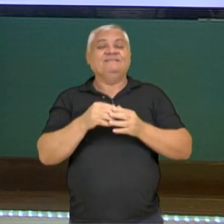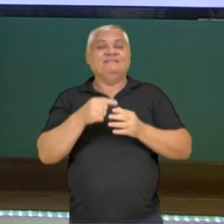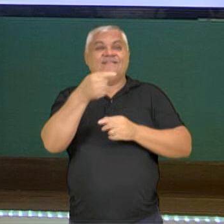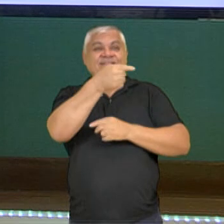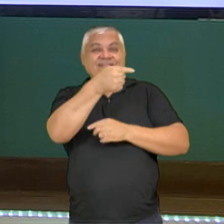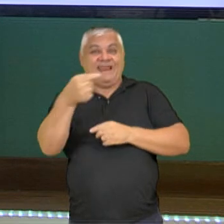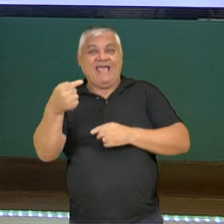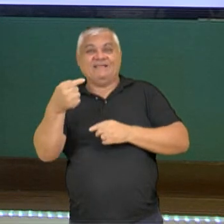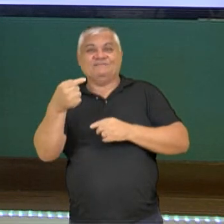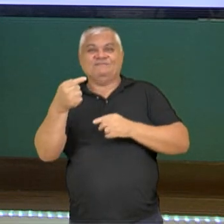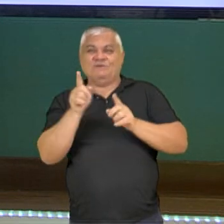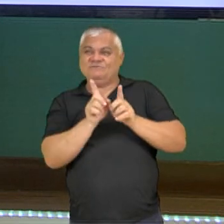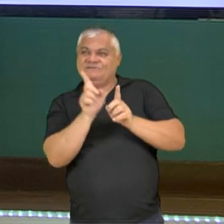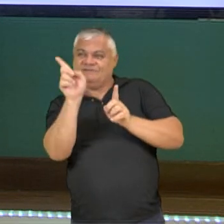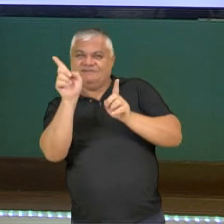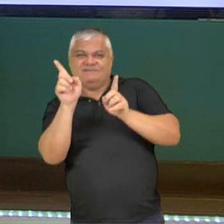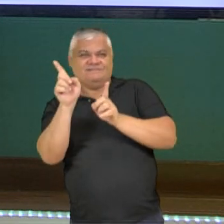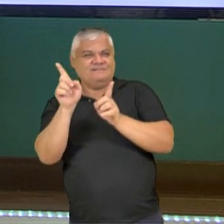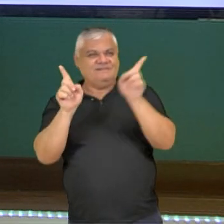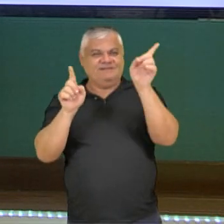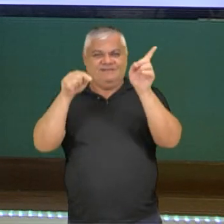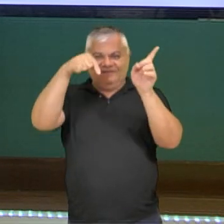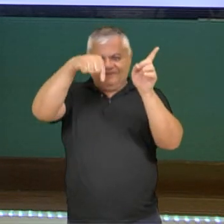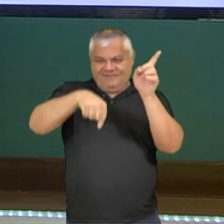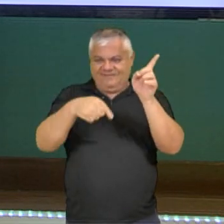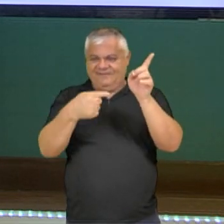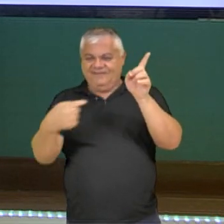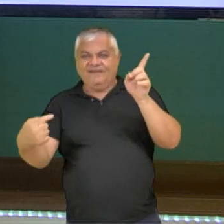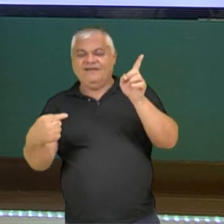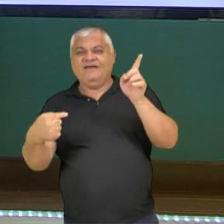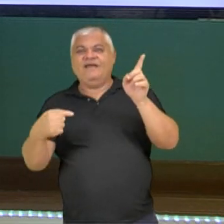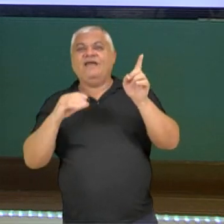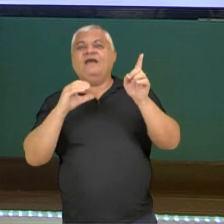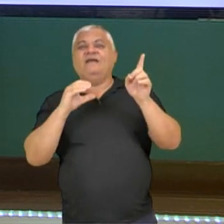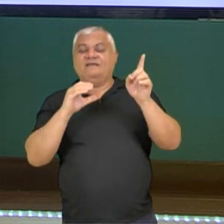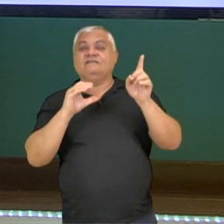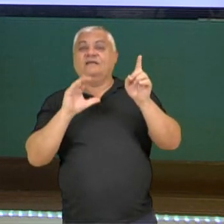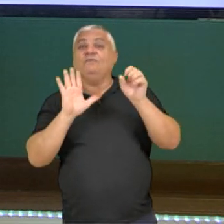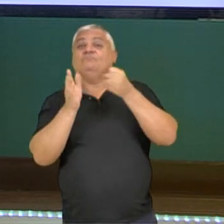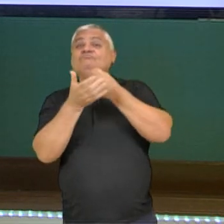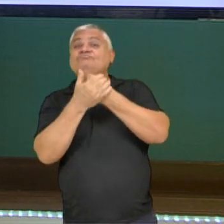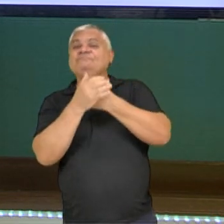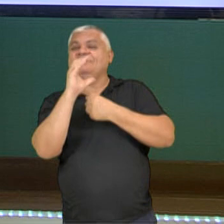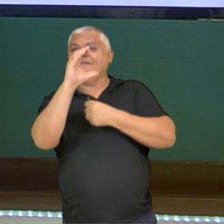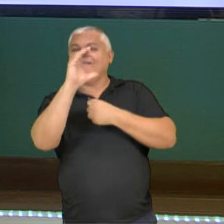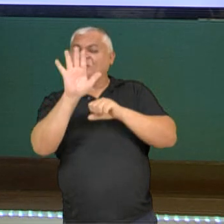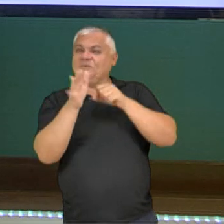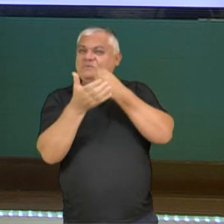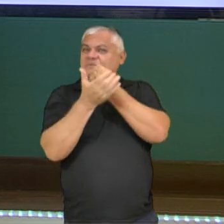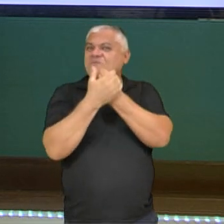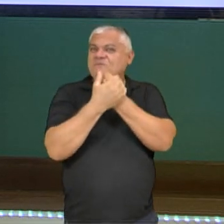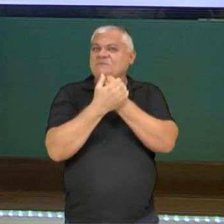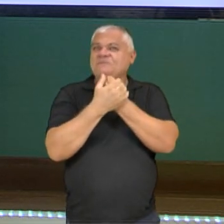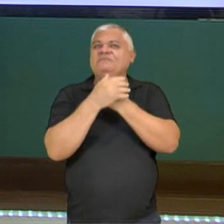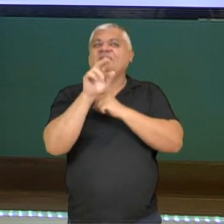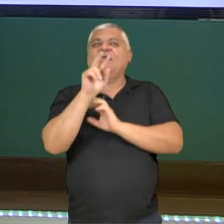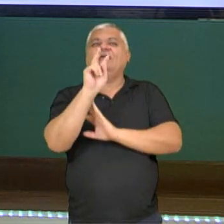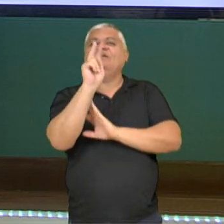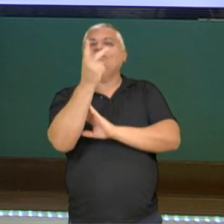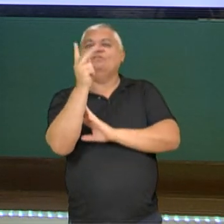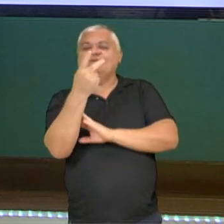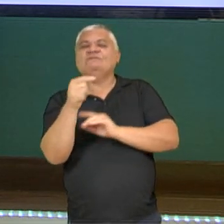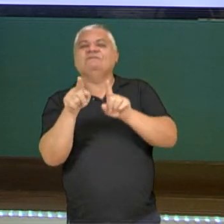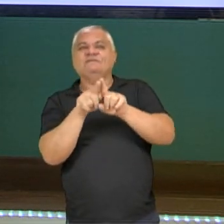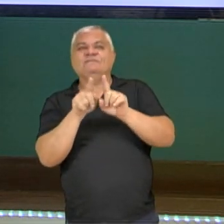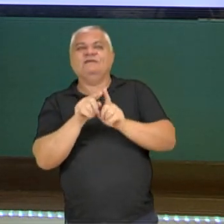nós retiramos os carbonos, ocultamos os carbonos e os hidrogênios ligados